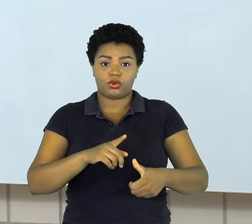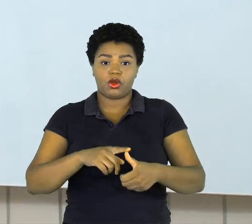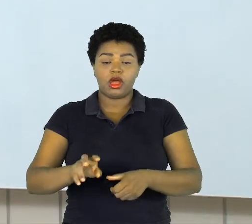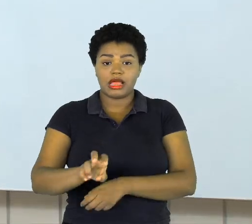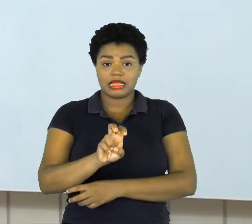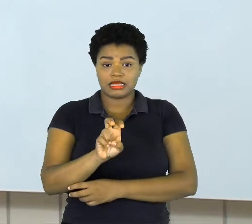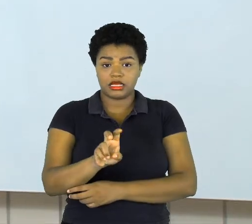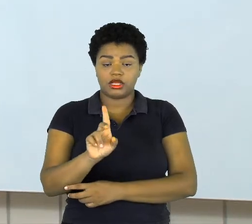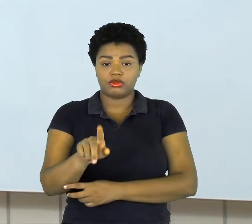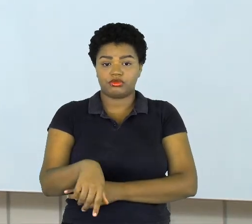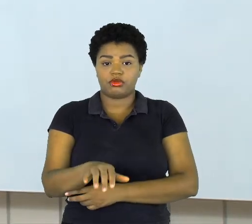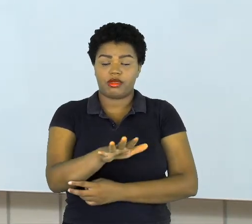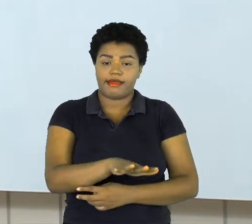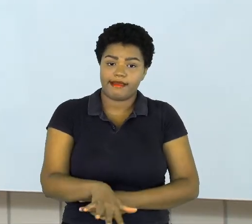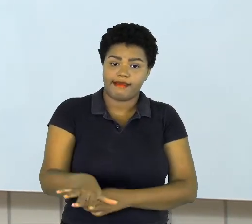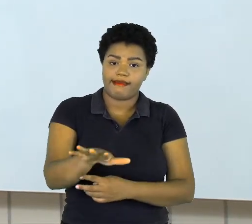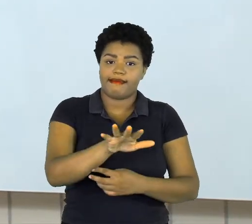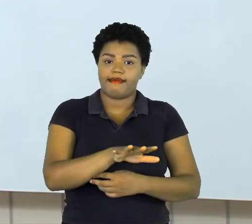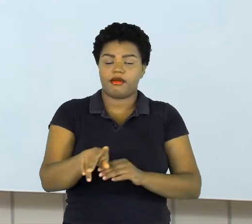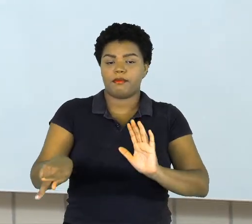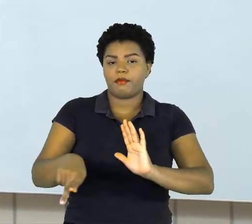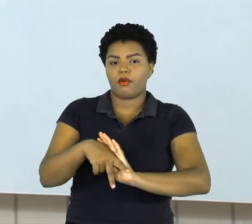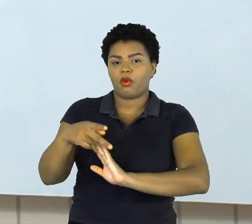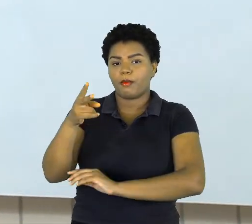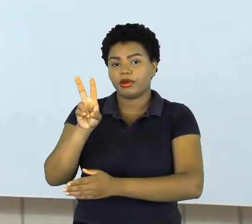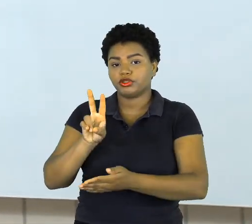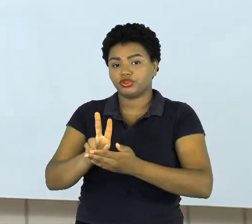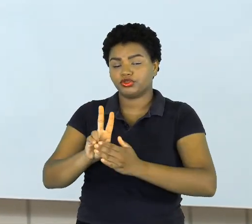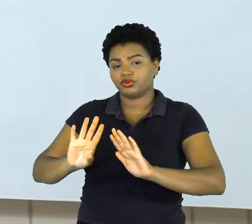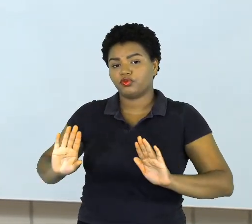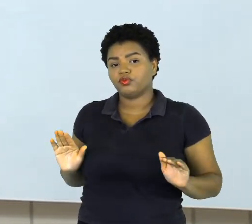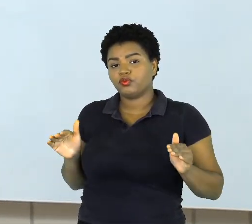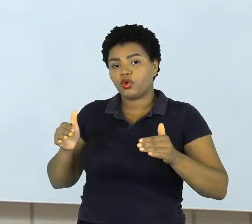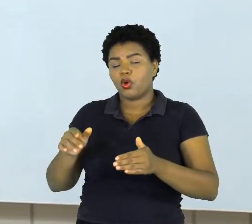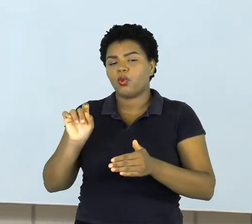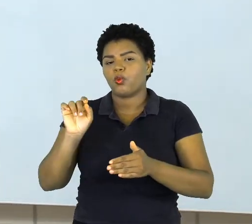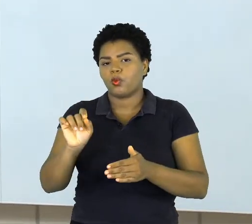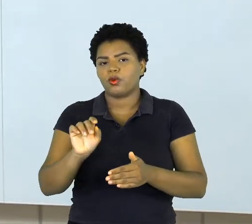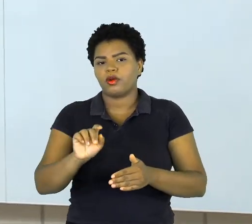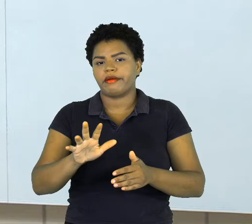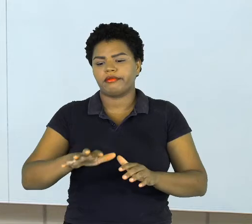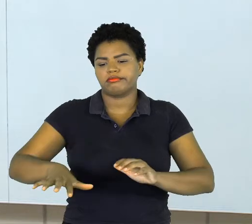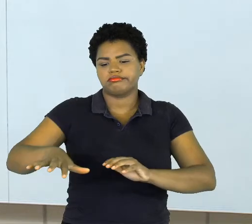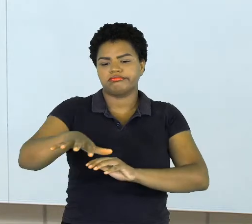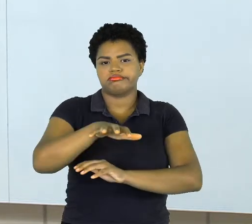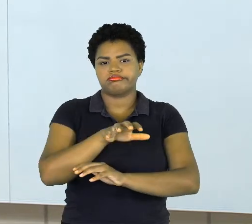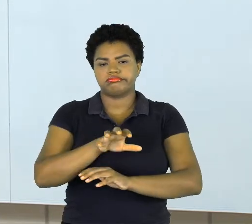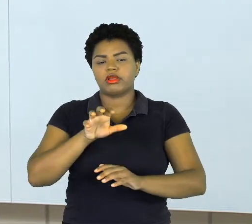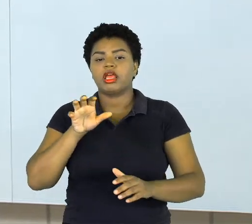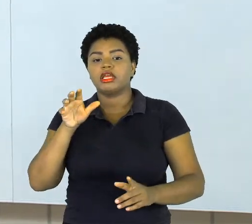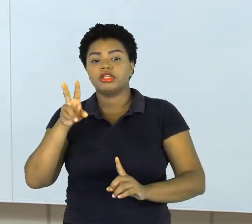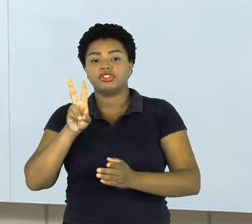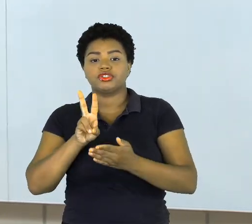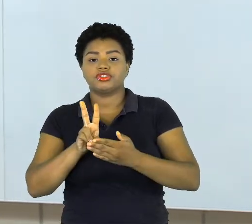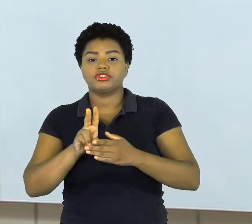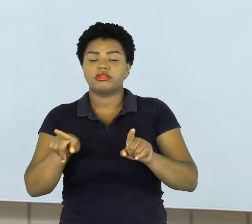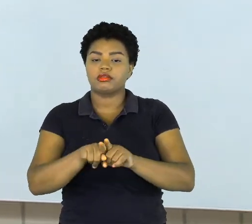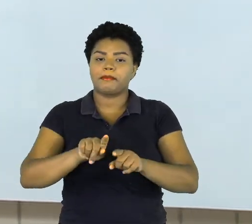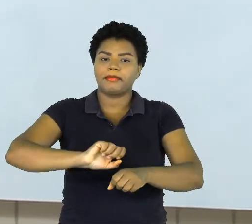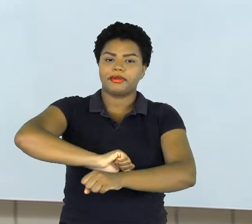áreas destinadas aos índios, às reservas indígenas e às comunidades quilombolas. Essas áreas deles, apesar